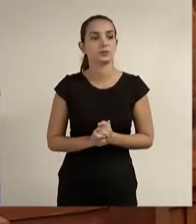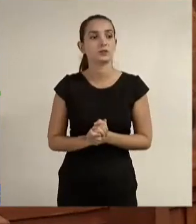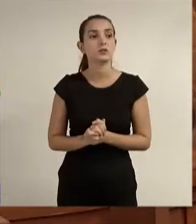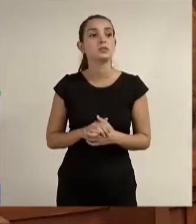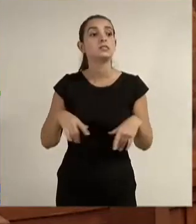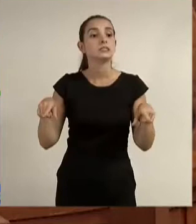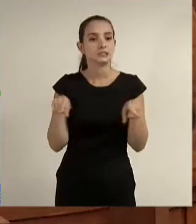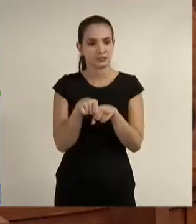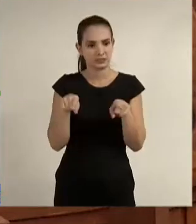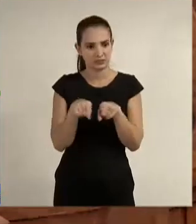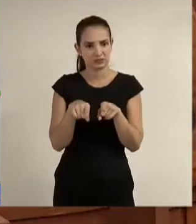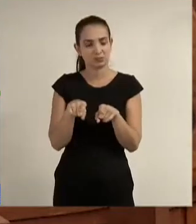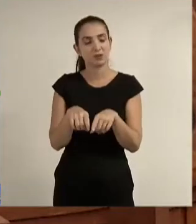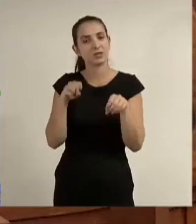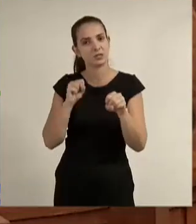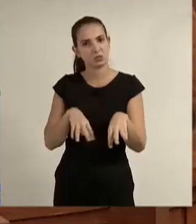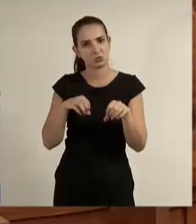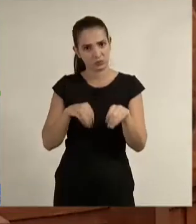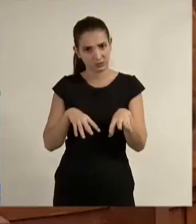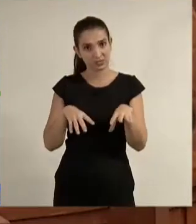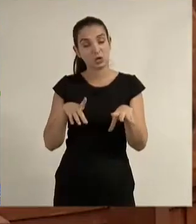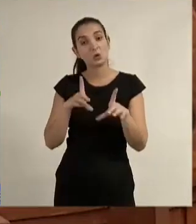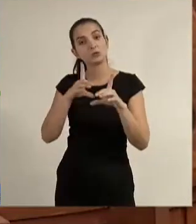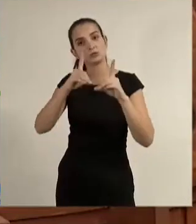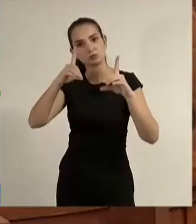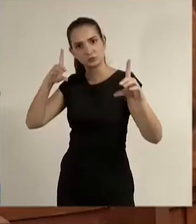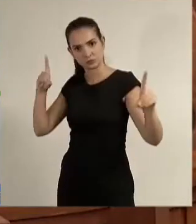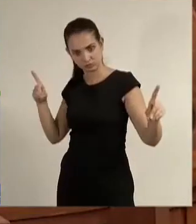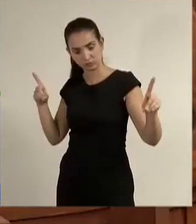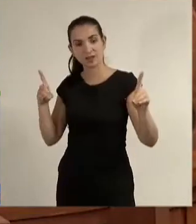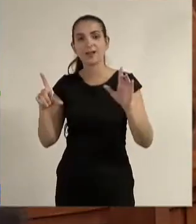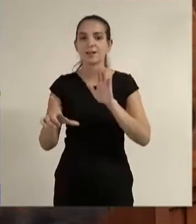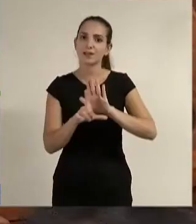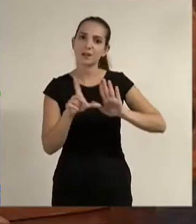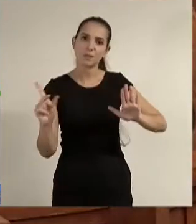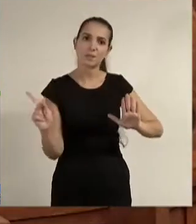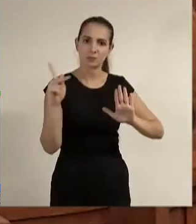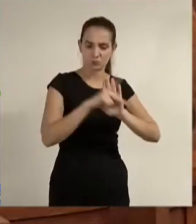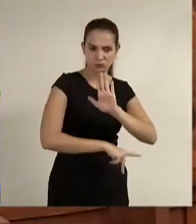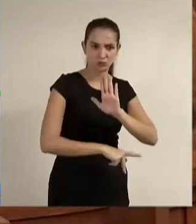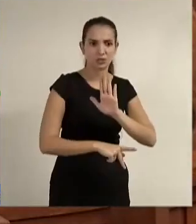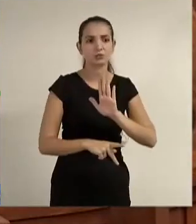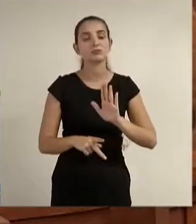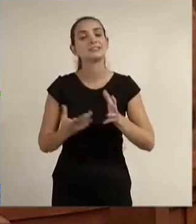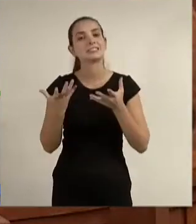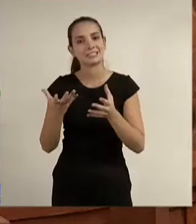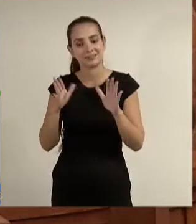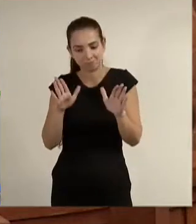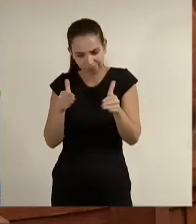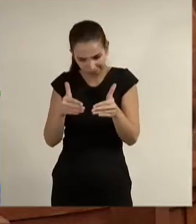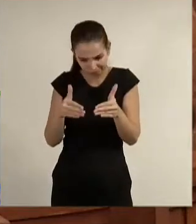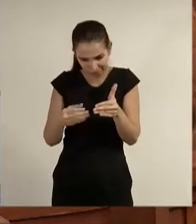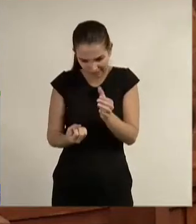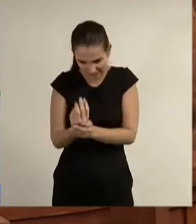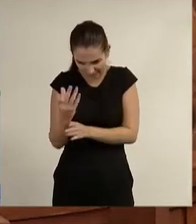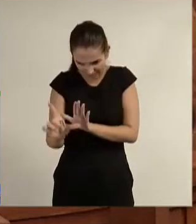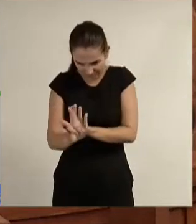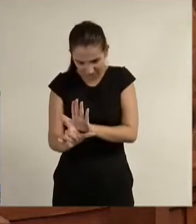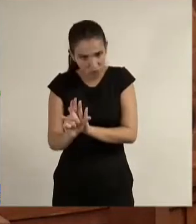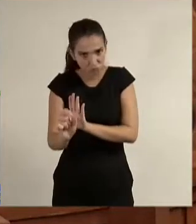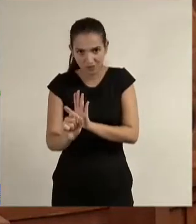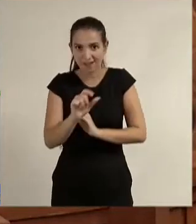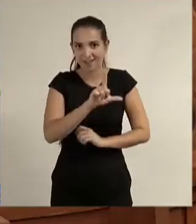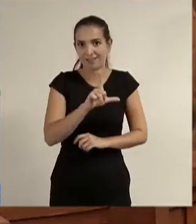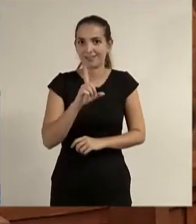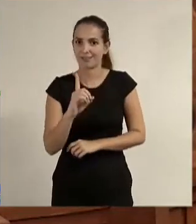ainda, com relação à educação à distância, que o projeto de lei pretendia regulamentar, a